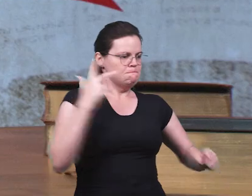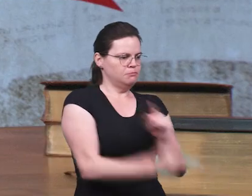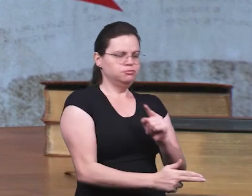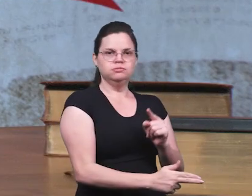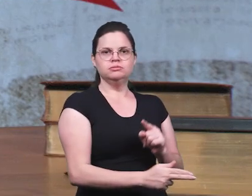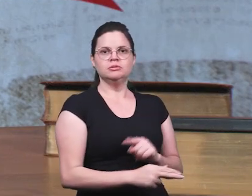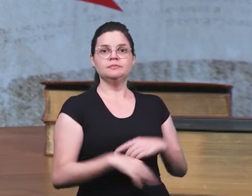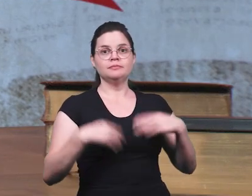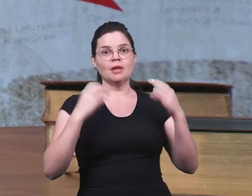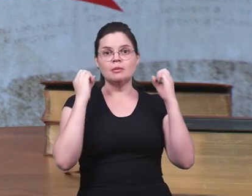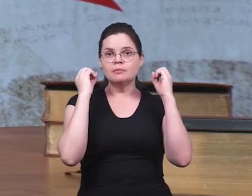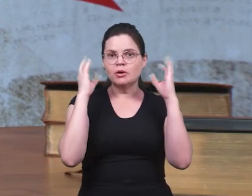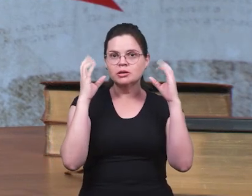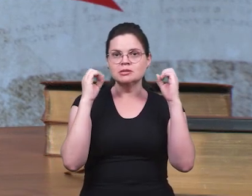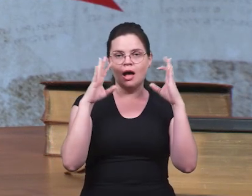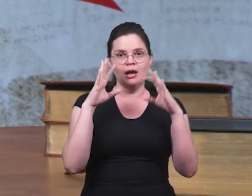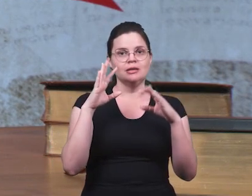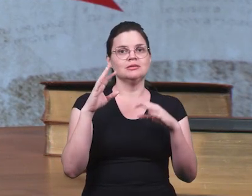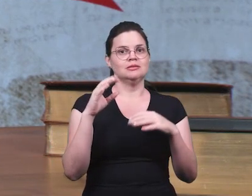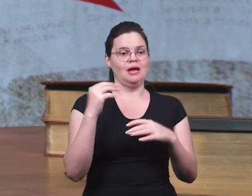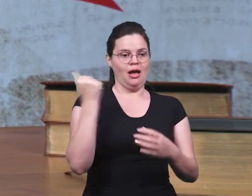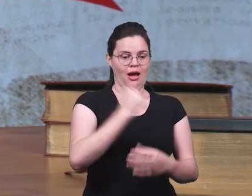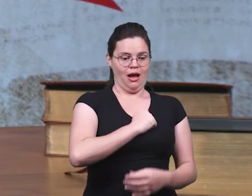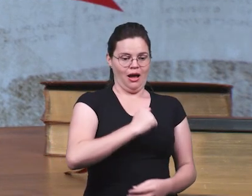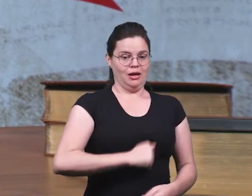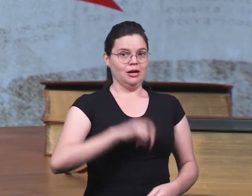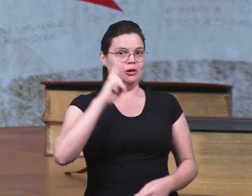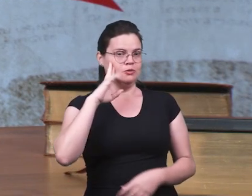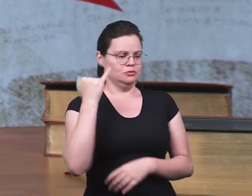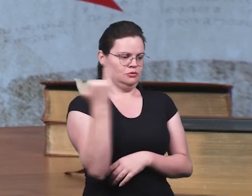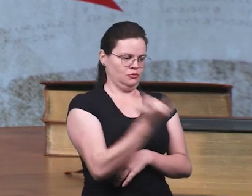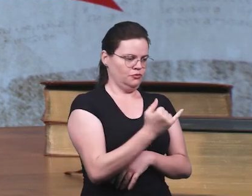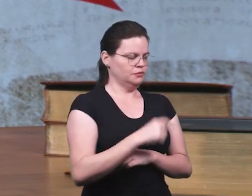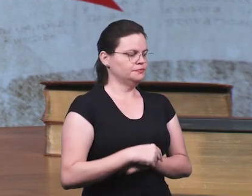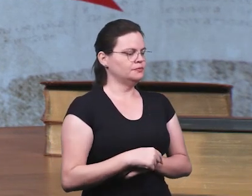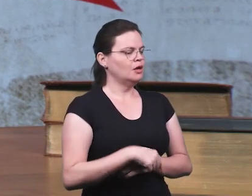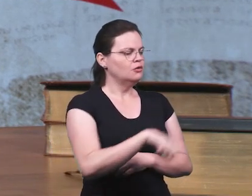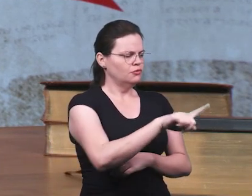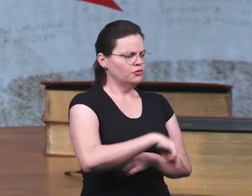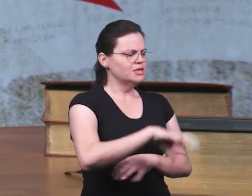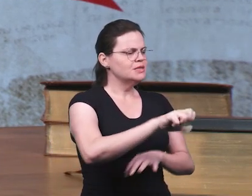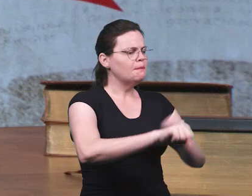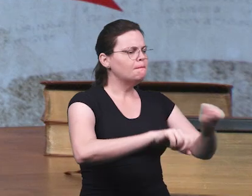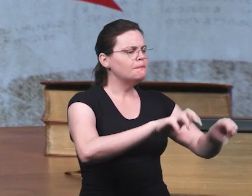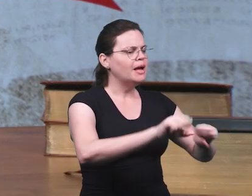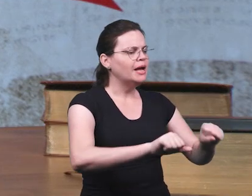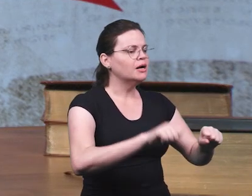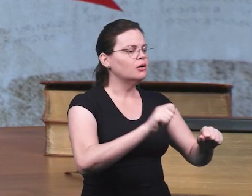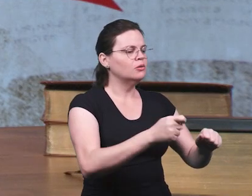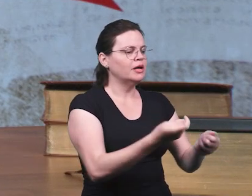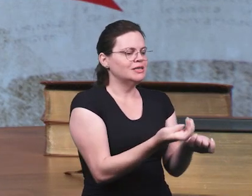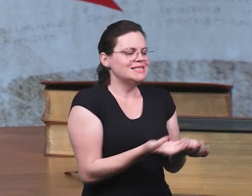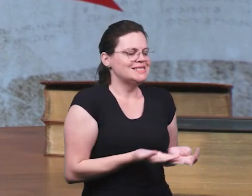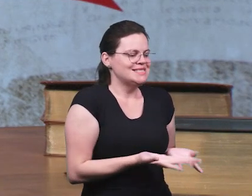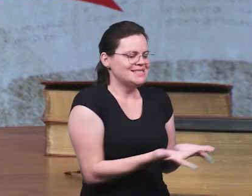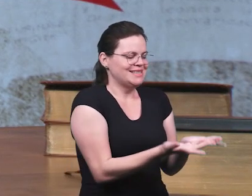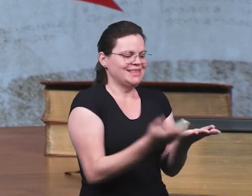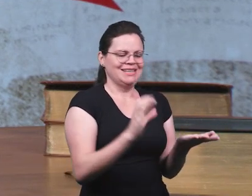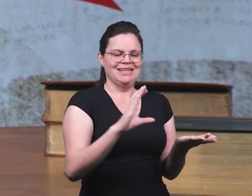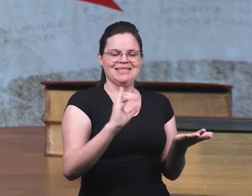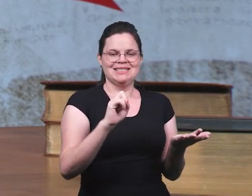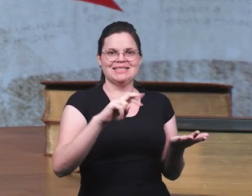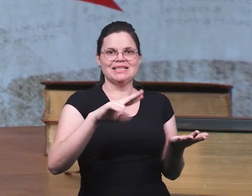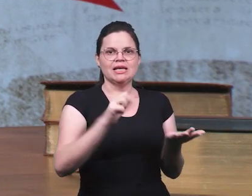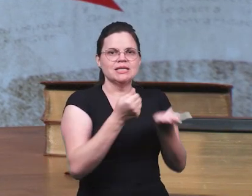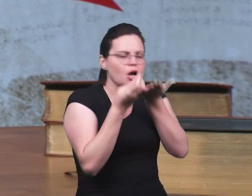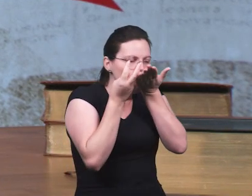Moisés e a Arão: tomai vossos punhos cheios da cinza do forno, e Moisés